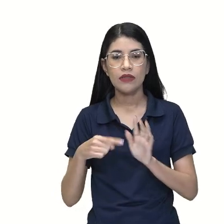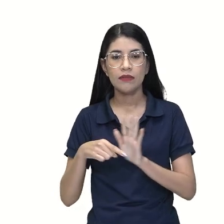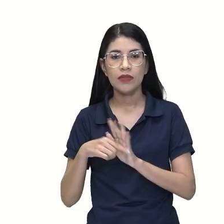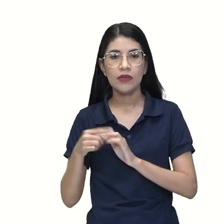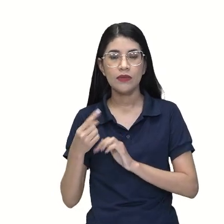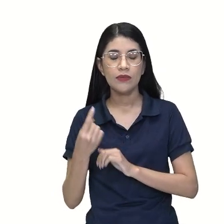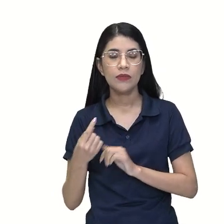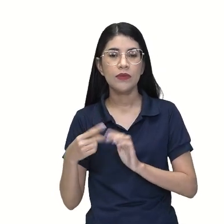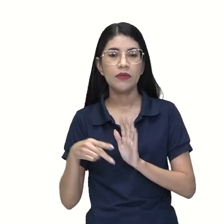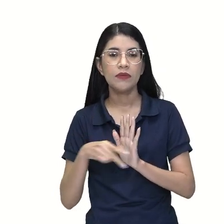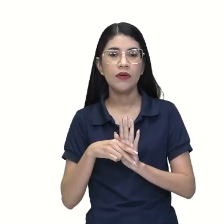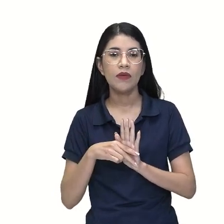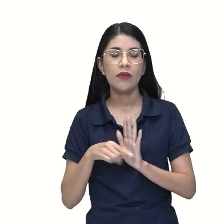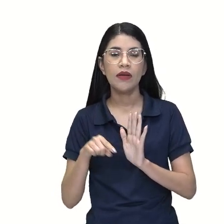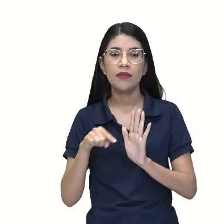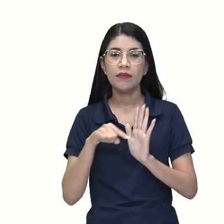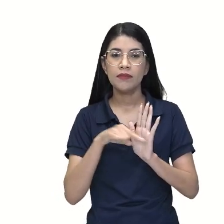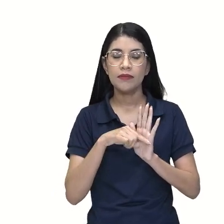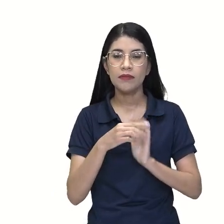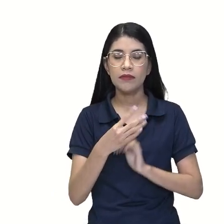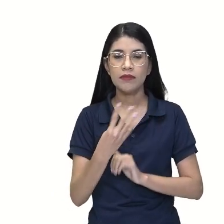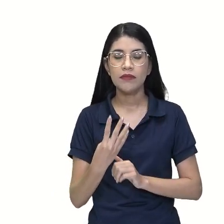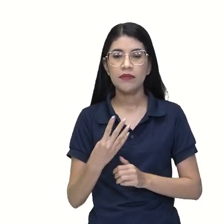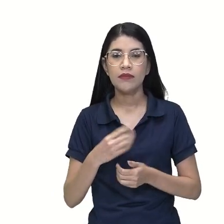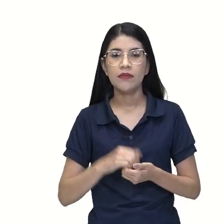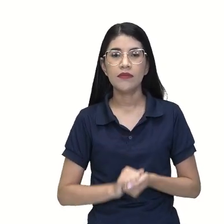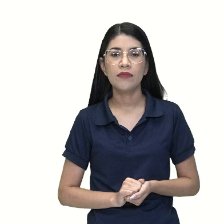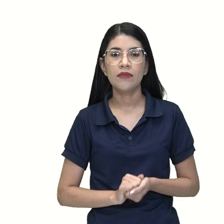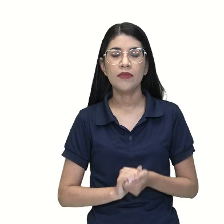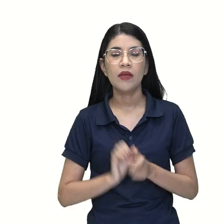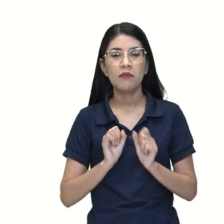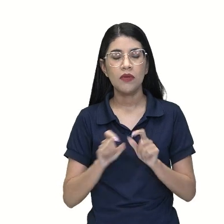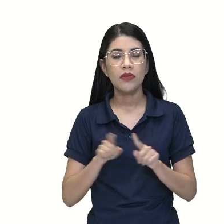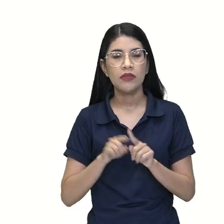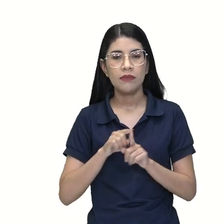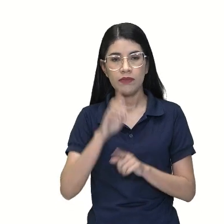é igual a menos 4. Podemos até colocar direto logo aqui, ó.